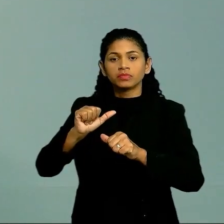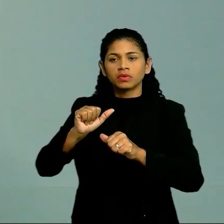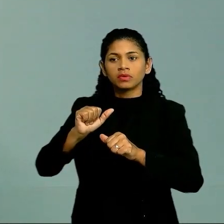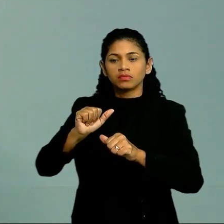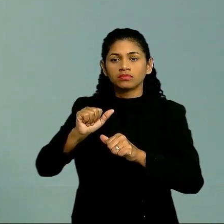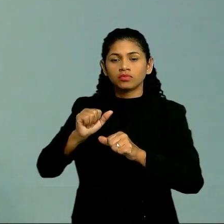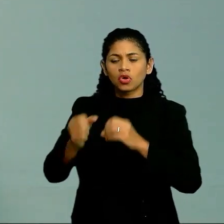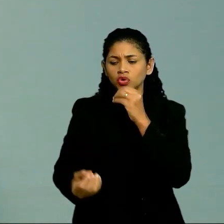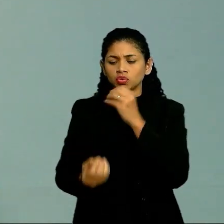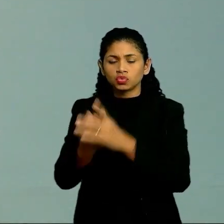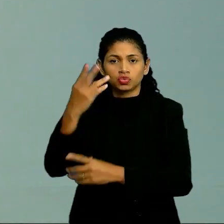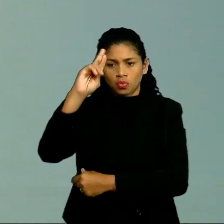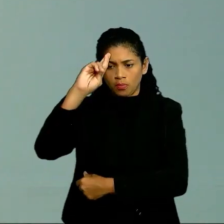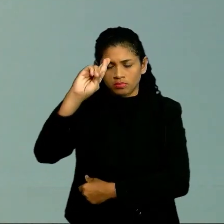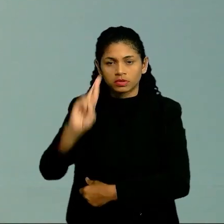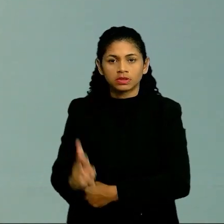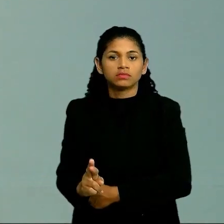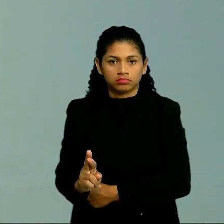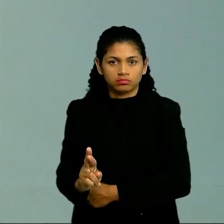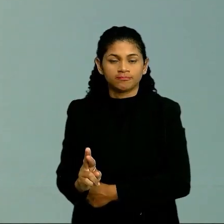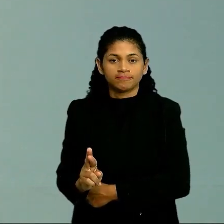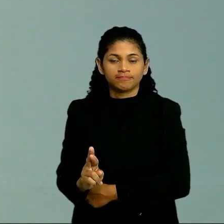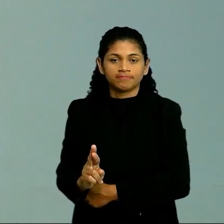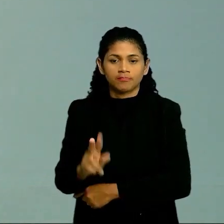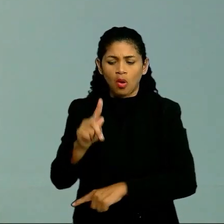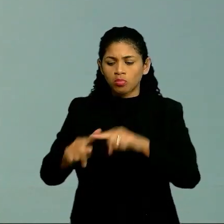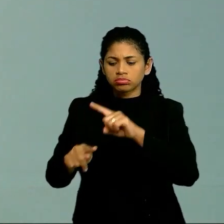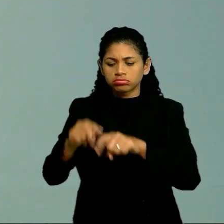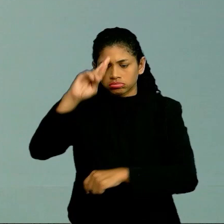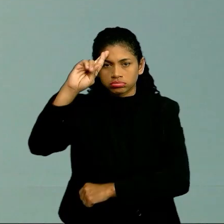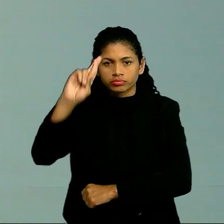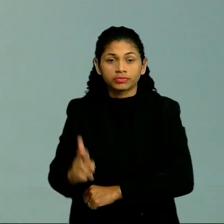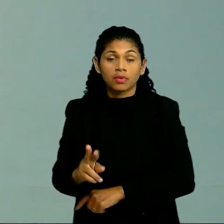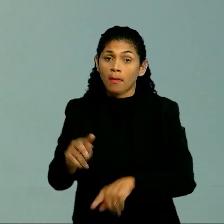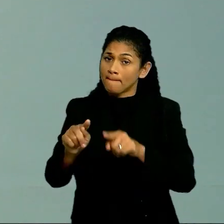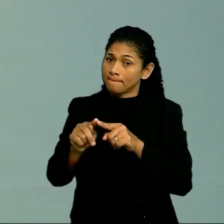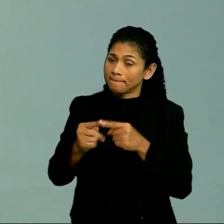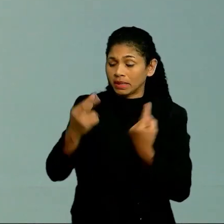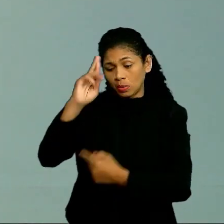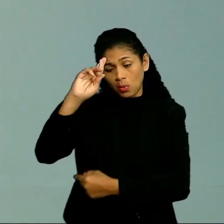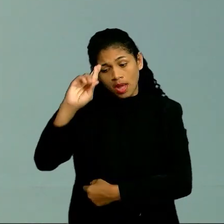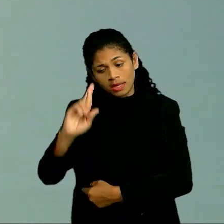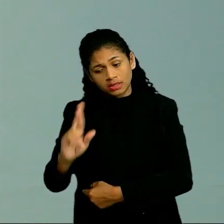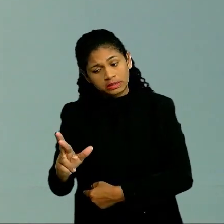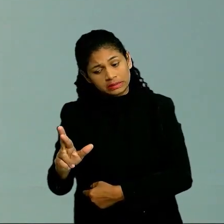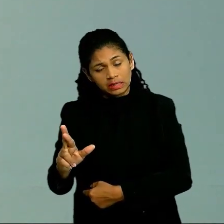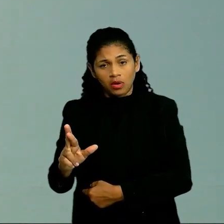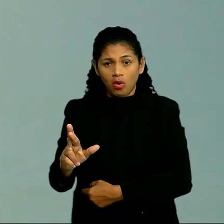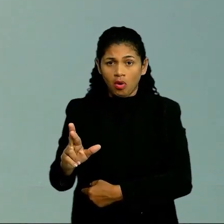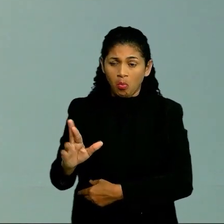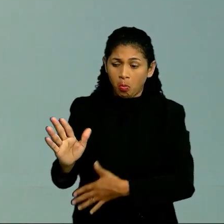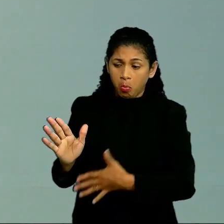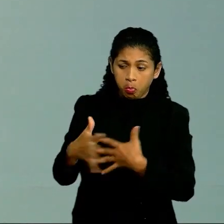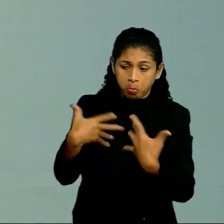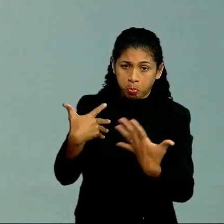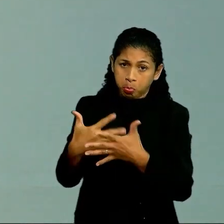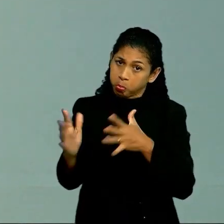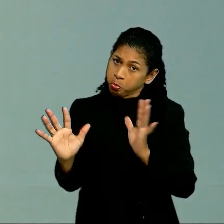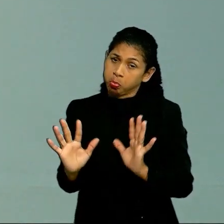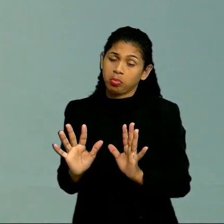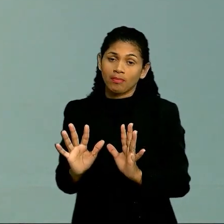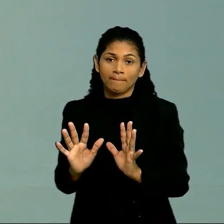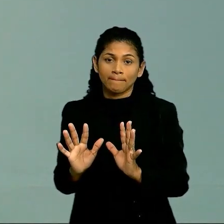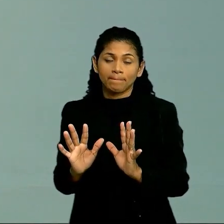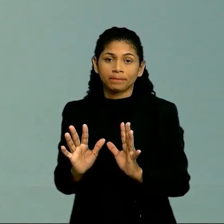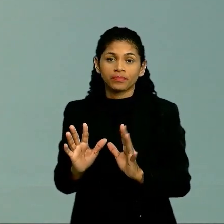Elas são um produto da razão. Agora, de uma razão estragada, é claro. Mas aí voltamos ao Nietzsche. O Nietzsche vai dizer que essas